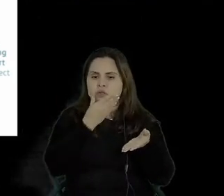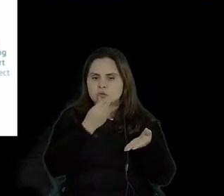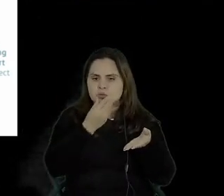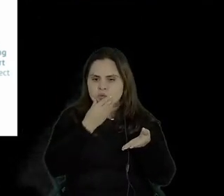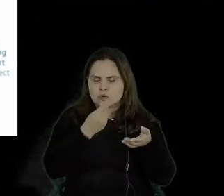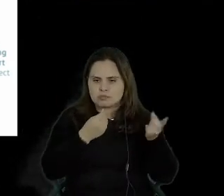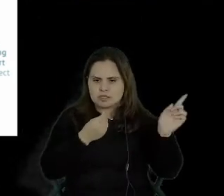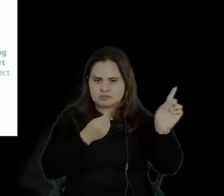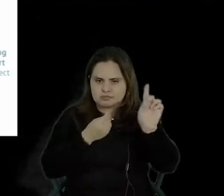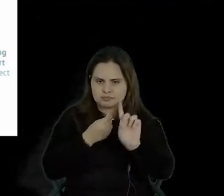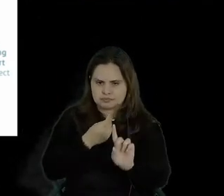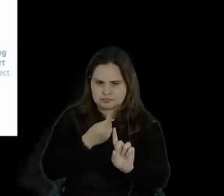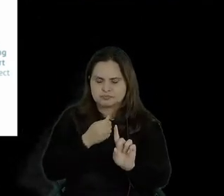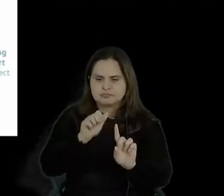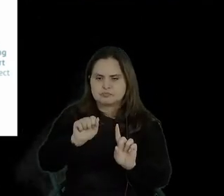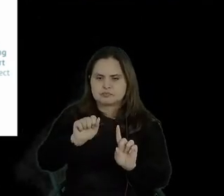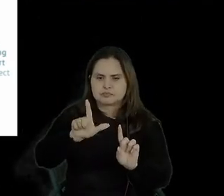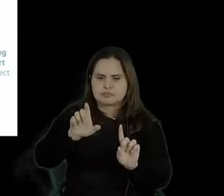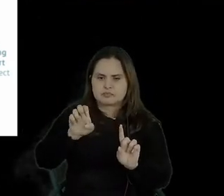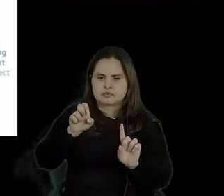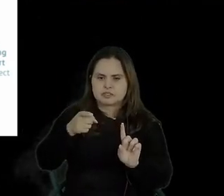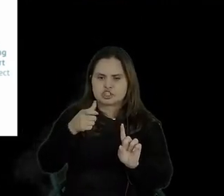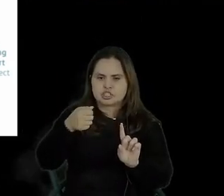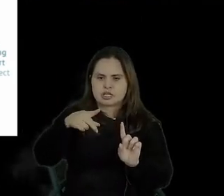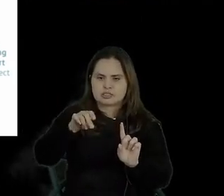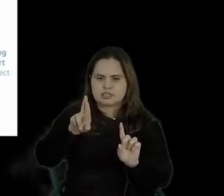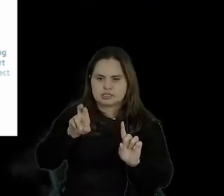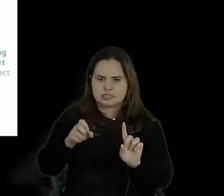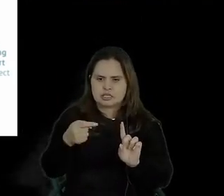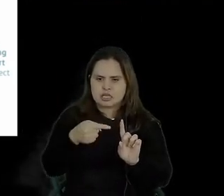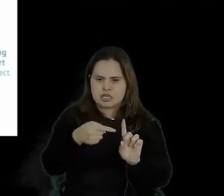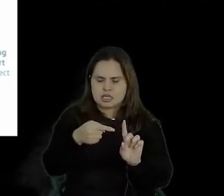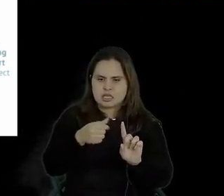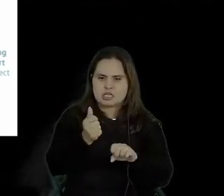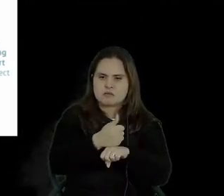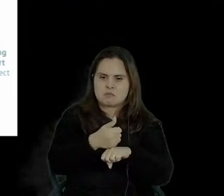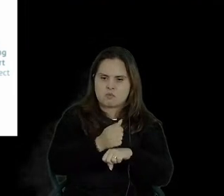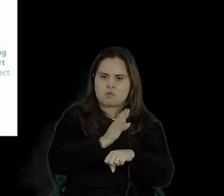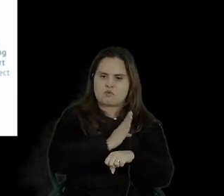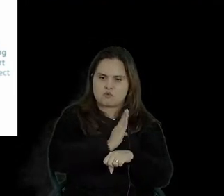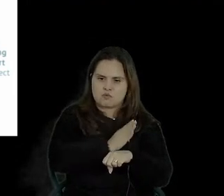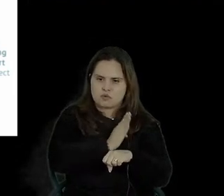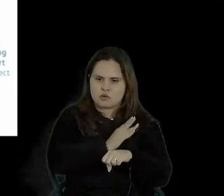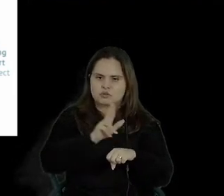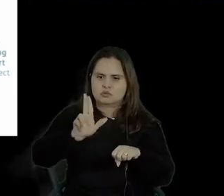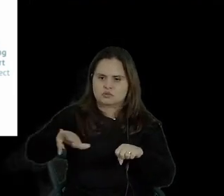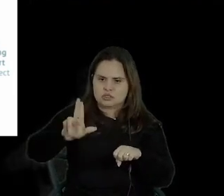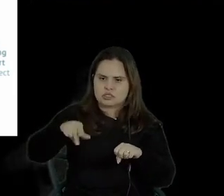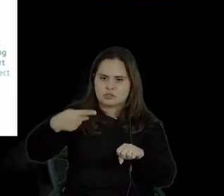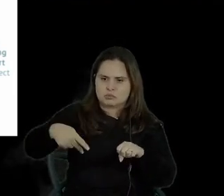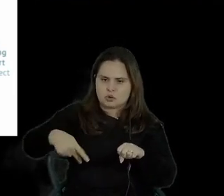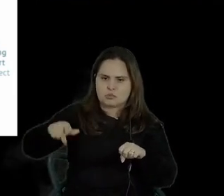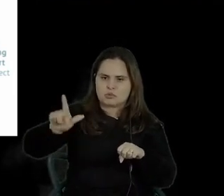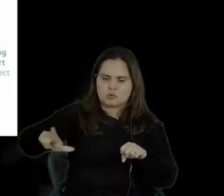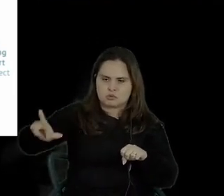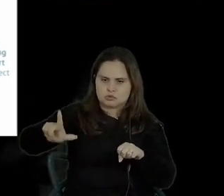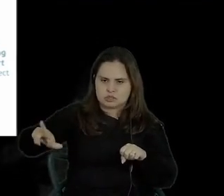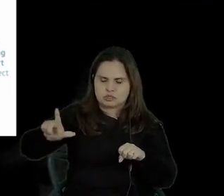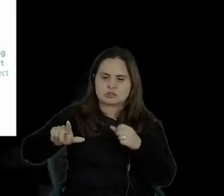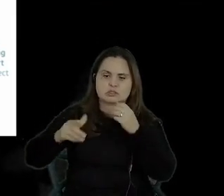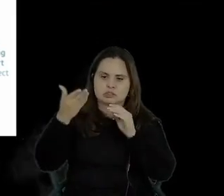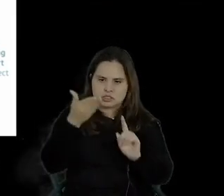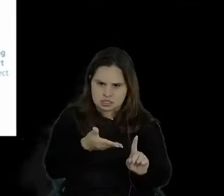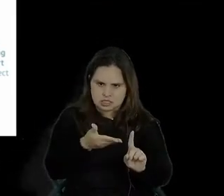é o médico, professor de cardiologia da Universidade Estadual de Londrina. É um homem